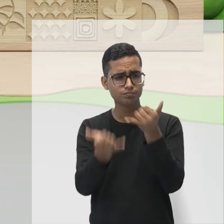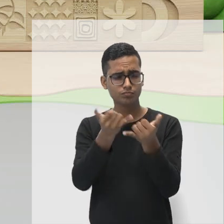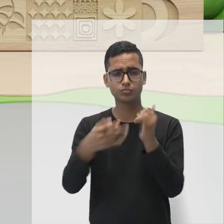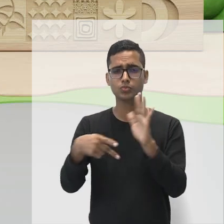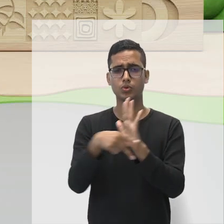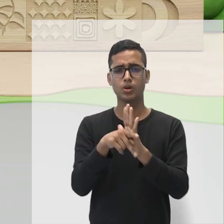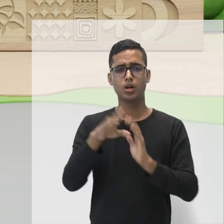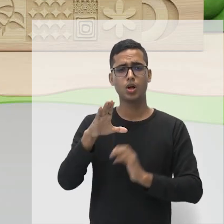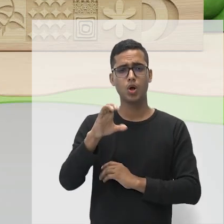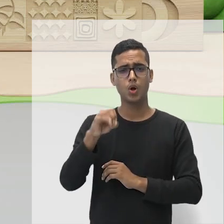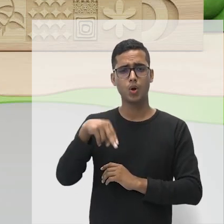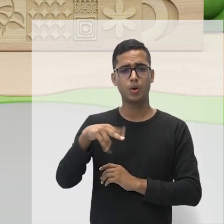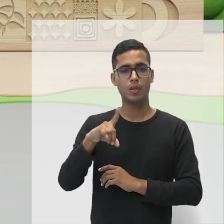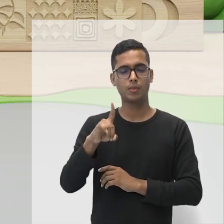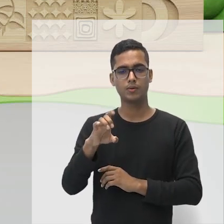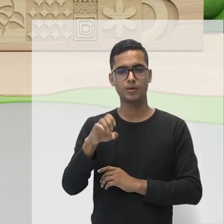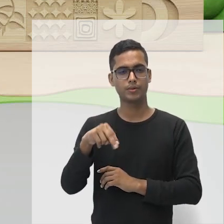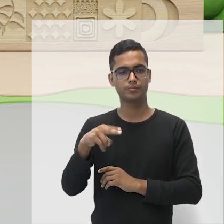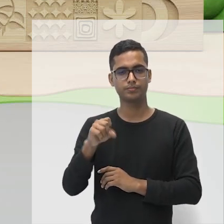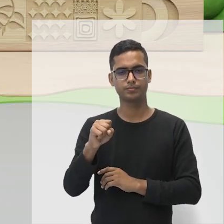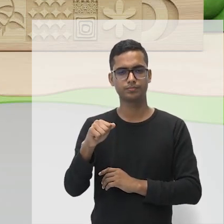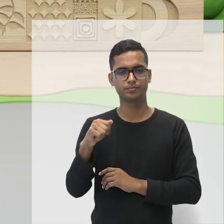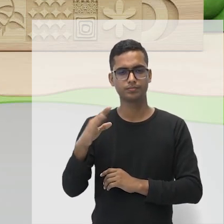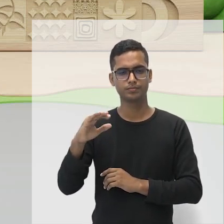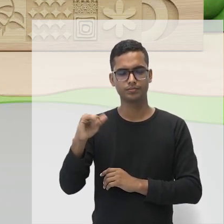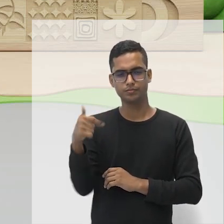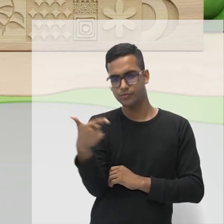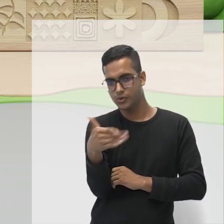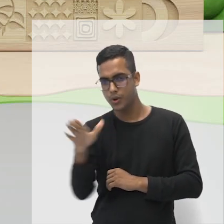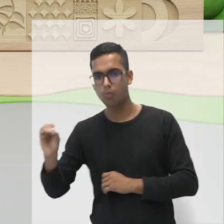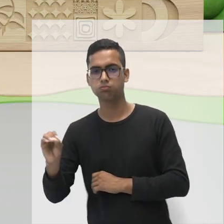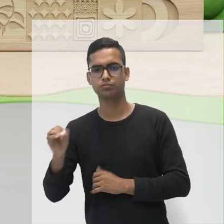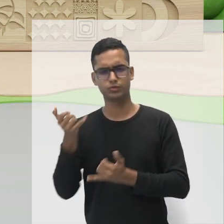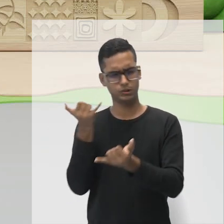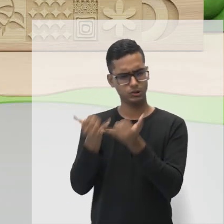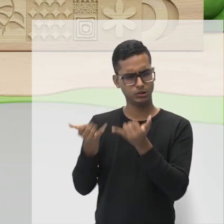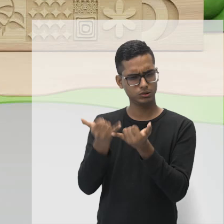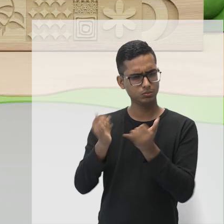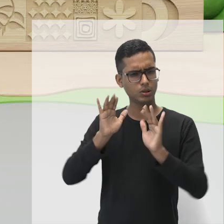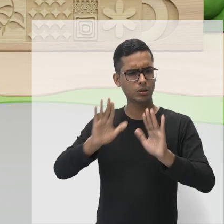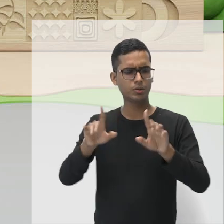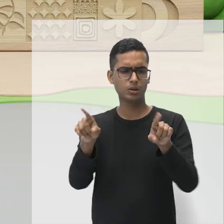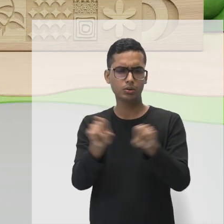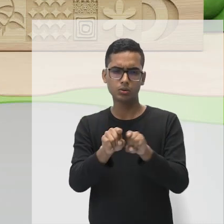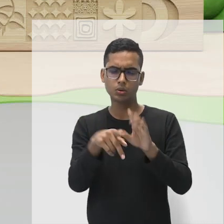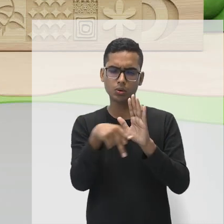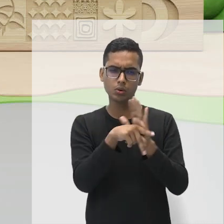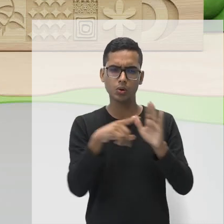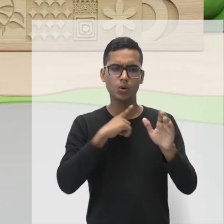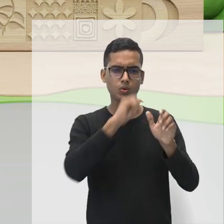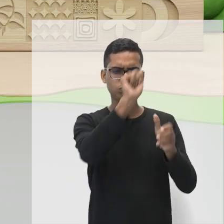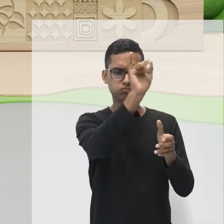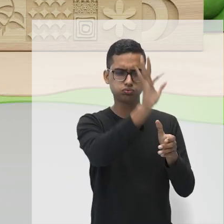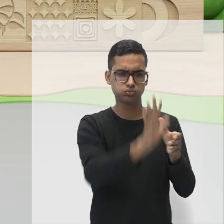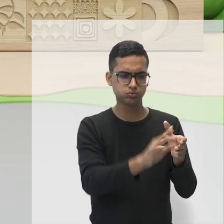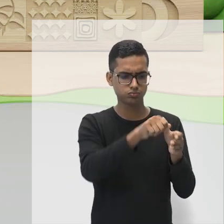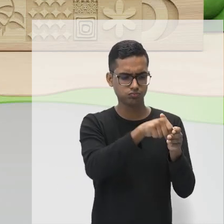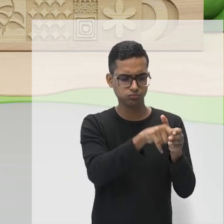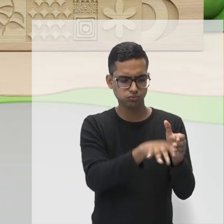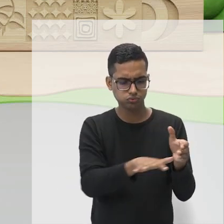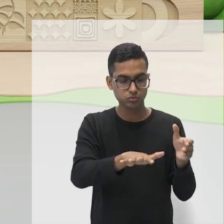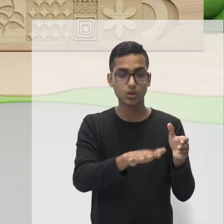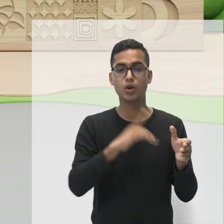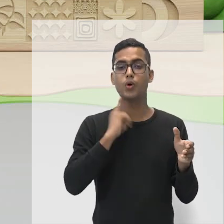semelhante com a condensação. Contudo, a diferença é que a liquefação faz o quê?